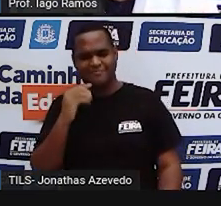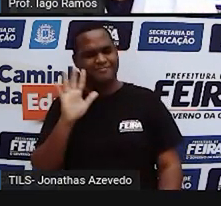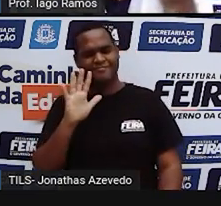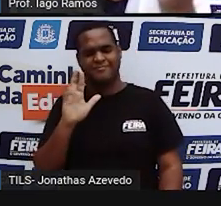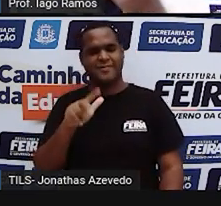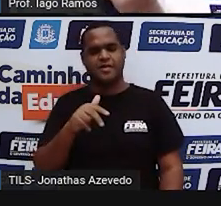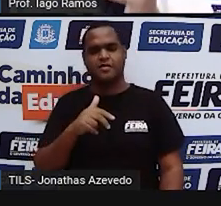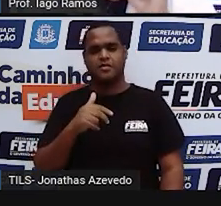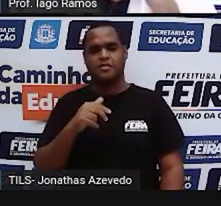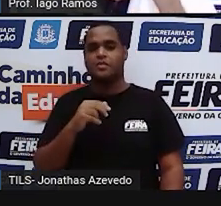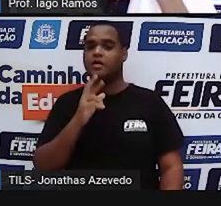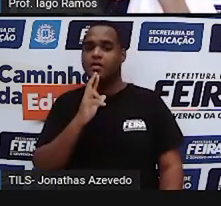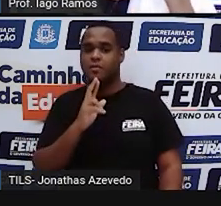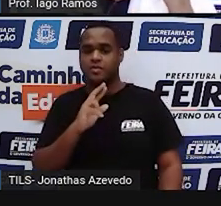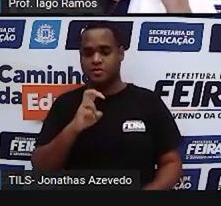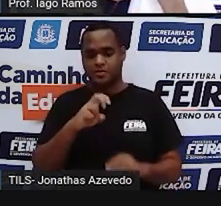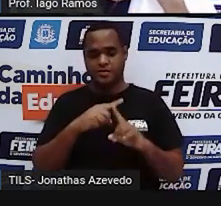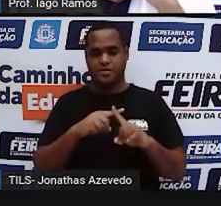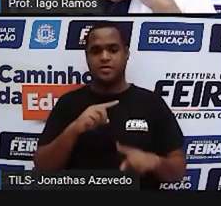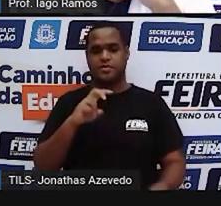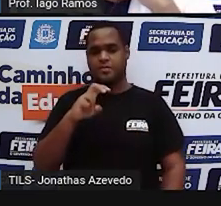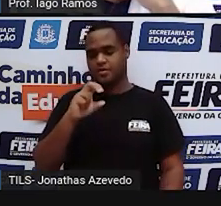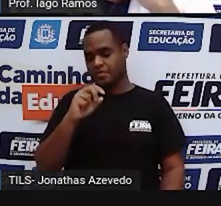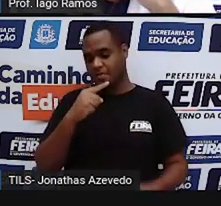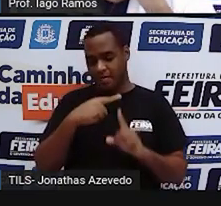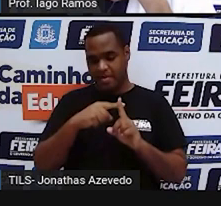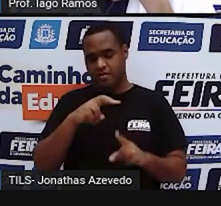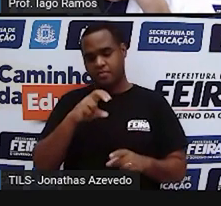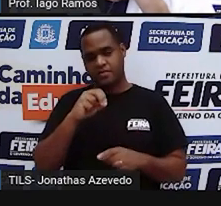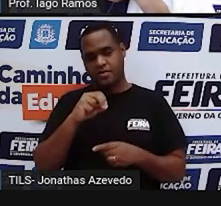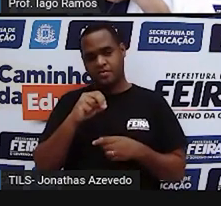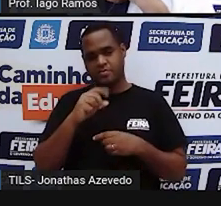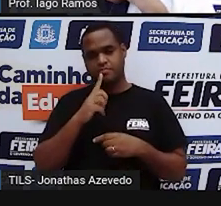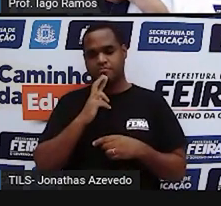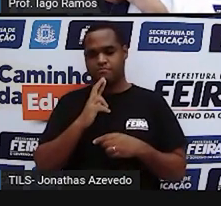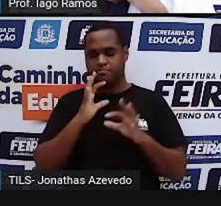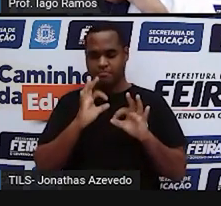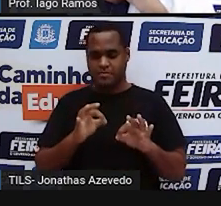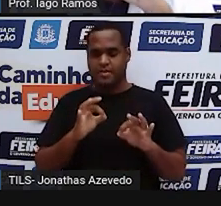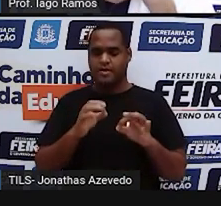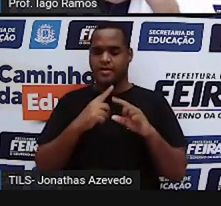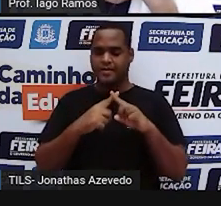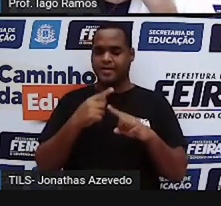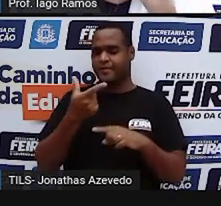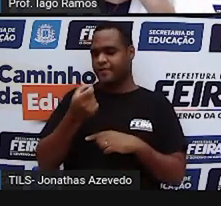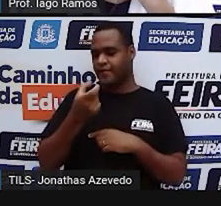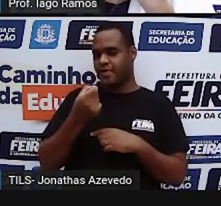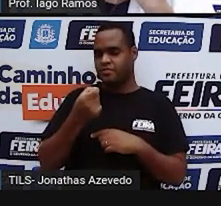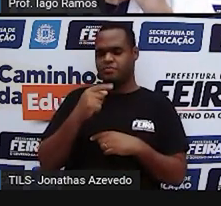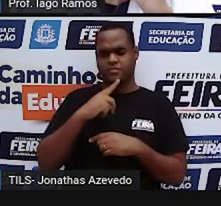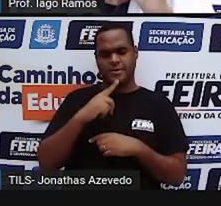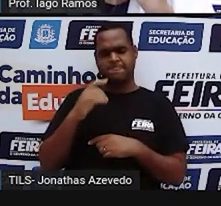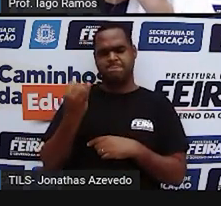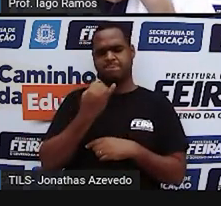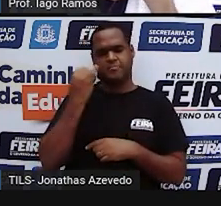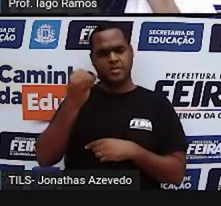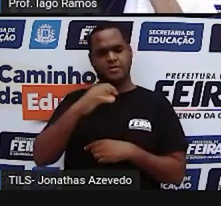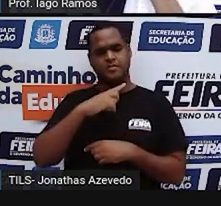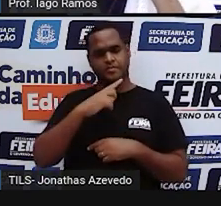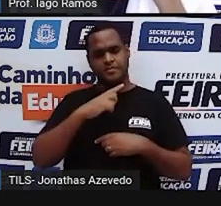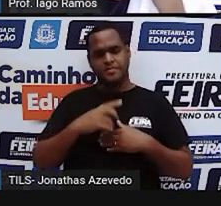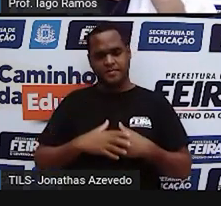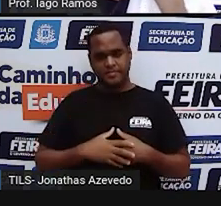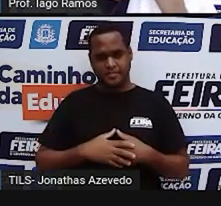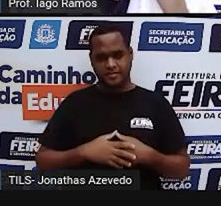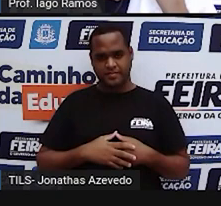o resultado de cima é 5 x + 50 eu vou multiplicar por 20 Só que tem um detalhe e